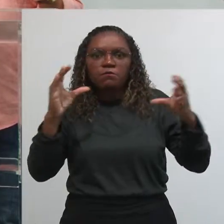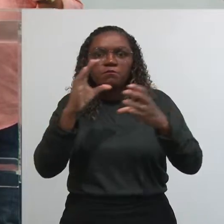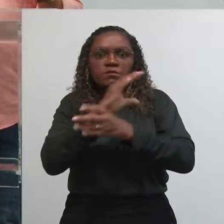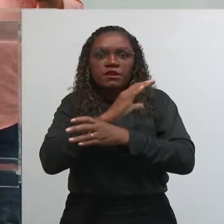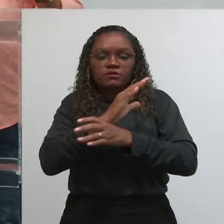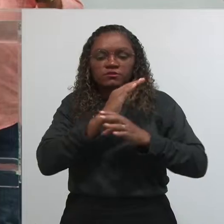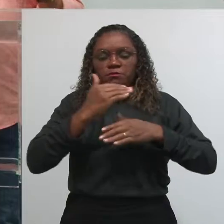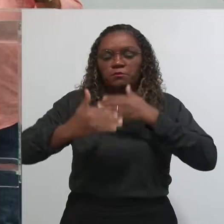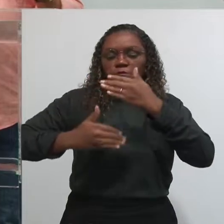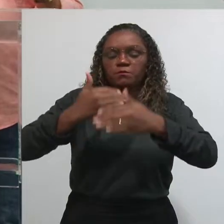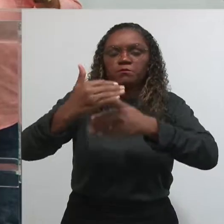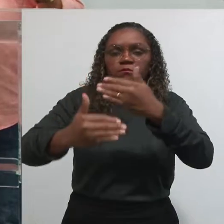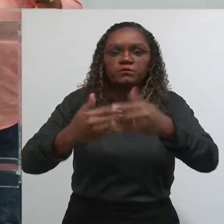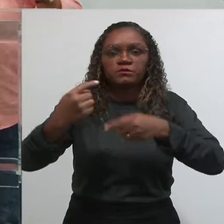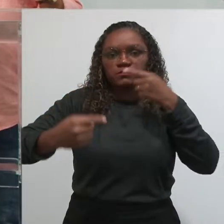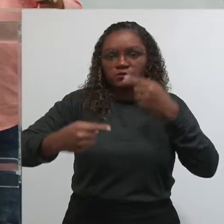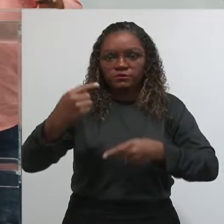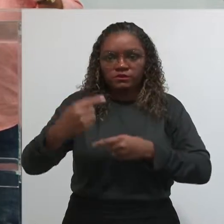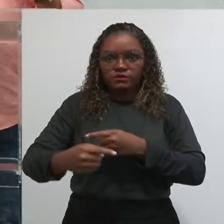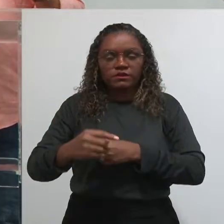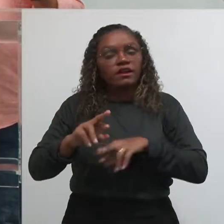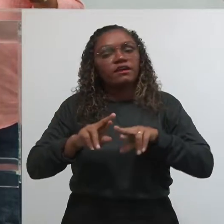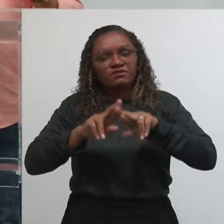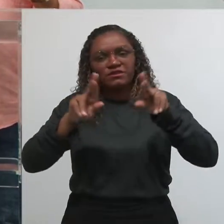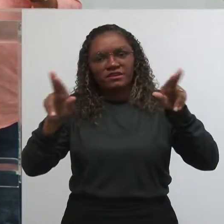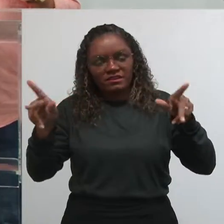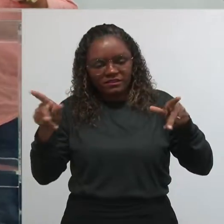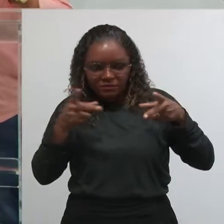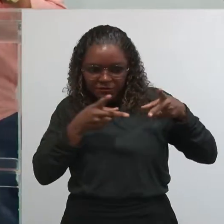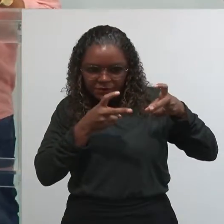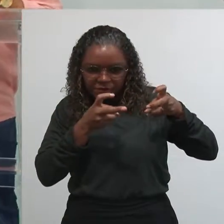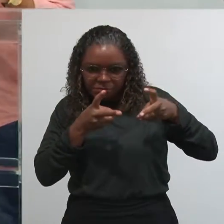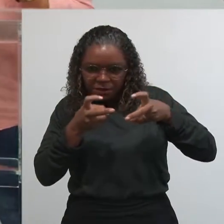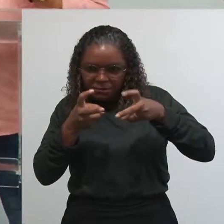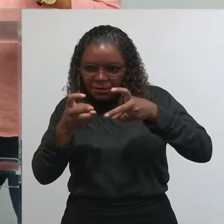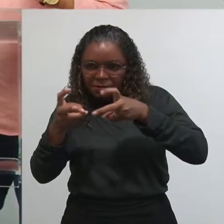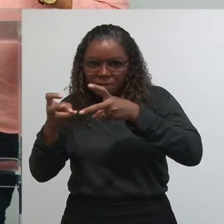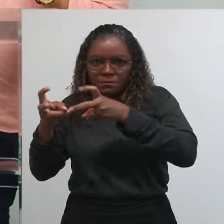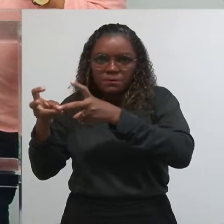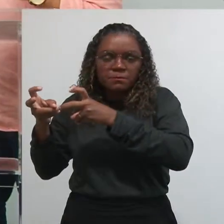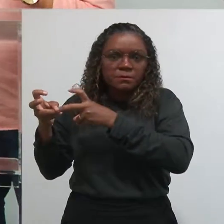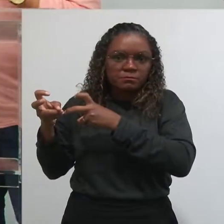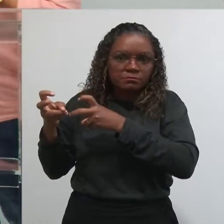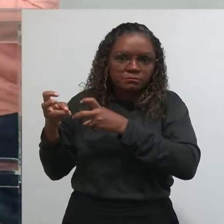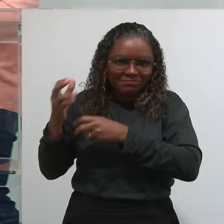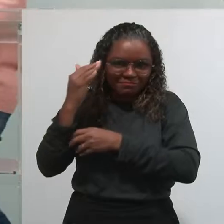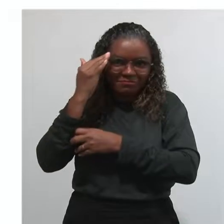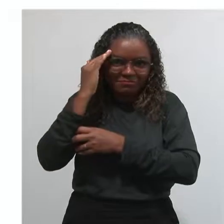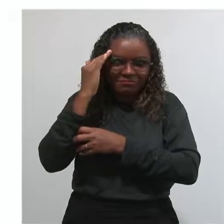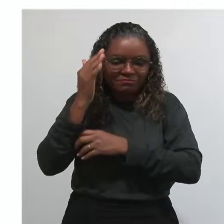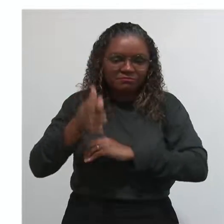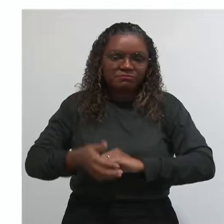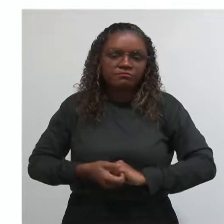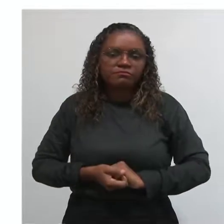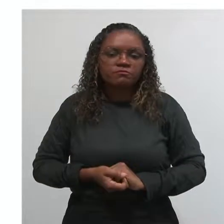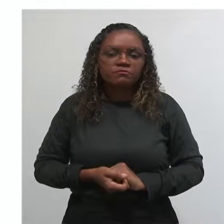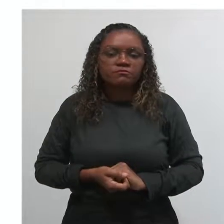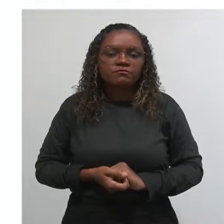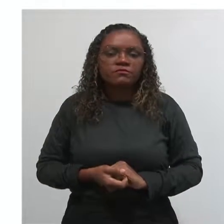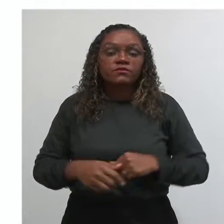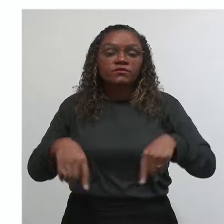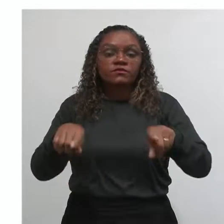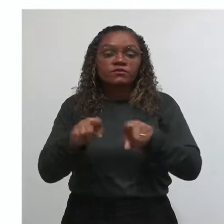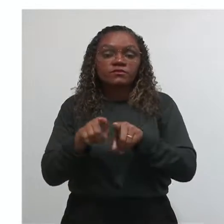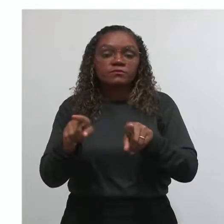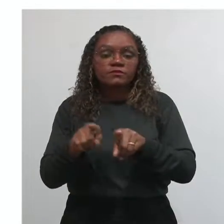da política, eu vou ter um olhar direcionado para cada uma dessas etapas que estão sendo compostas nesse ciclo.